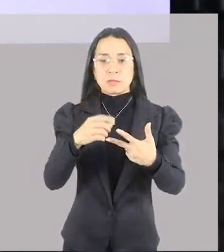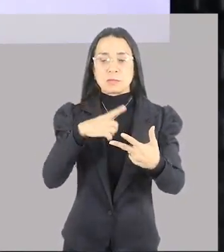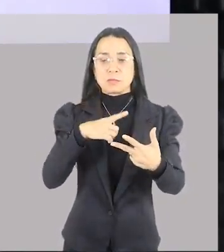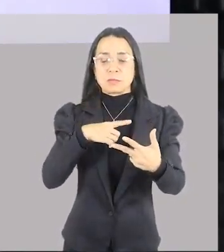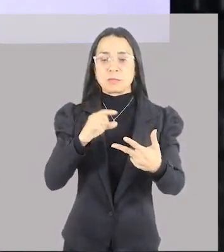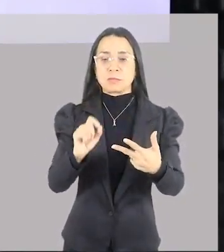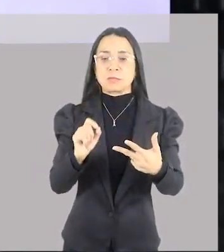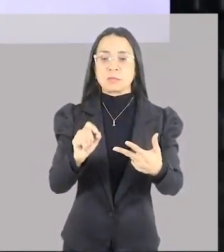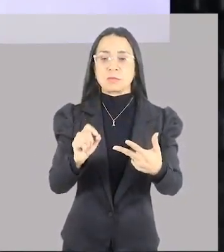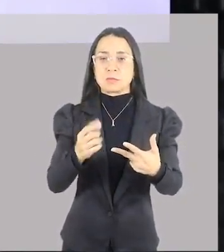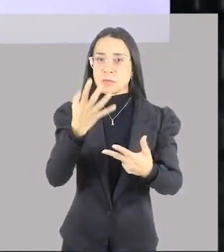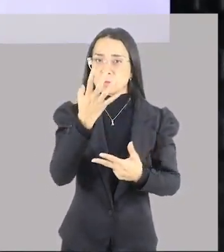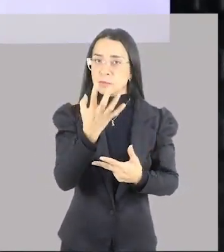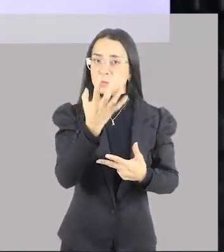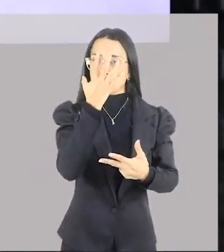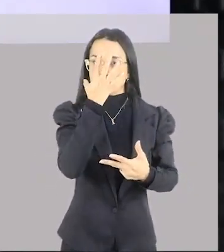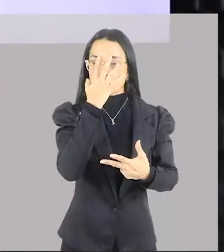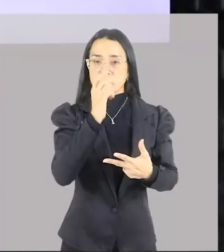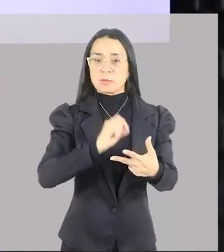aqui a máscara